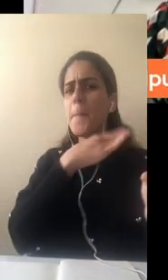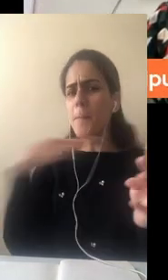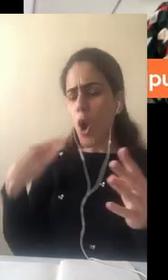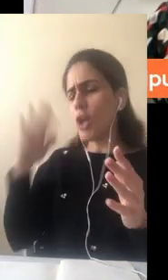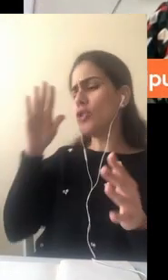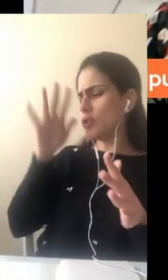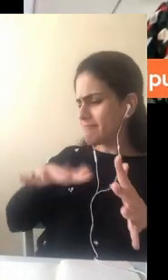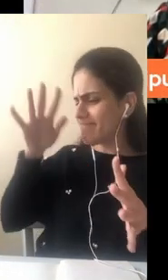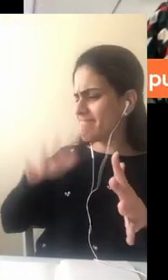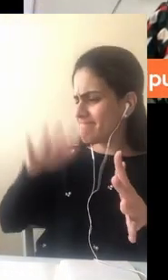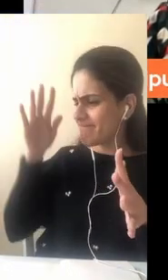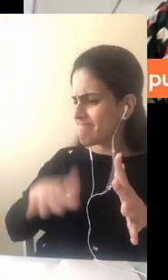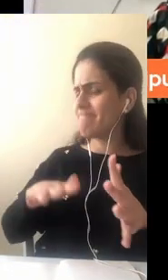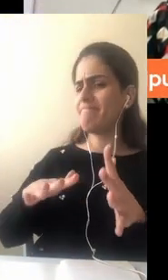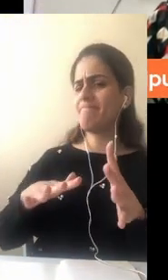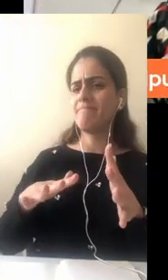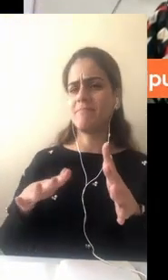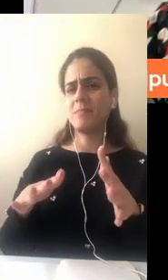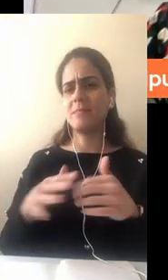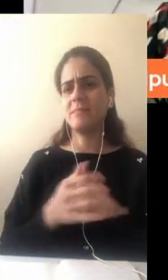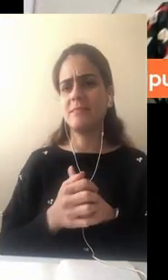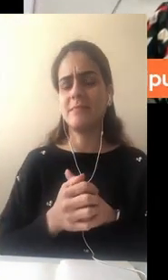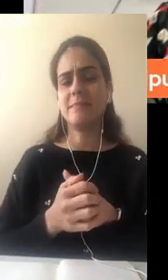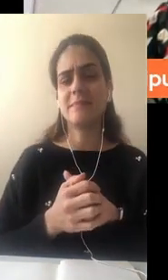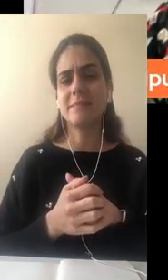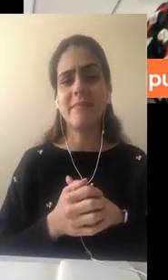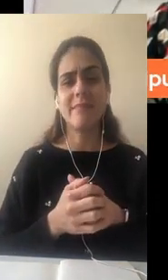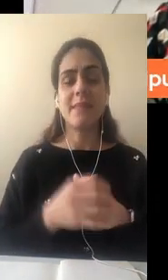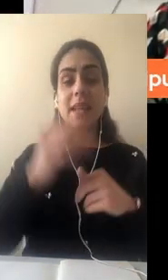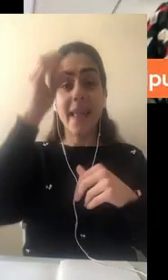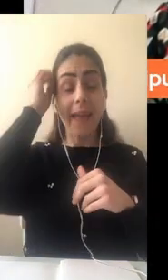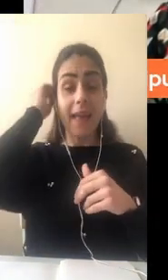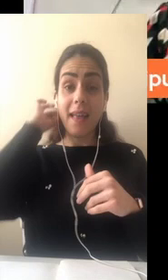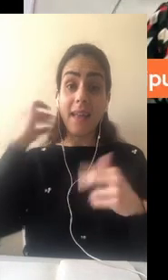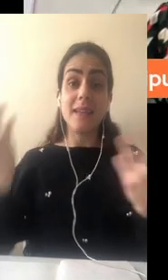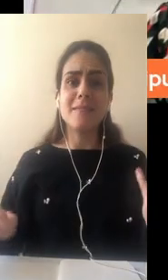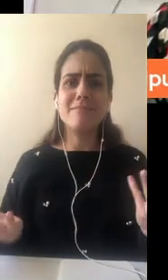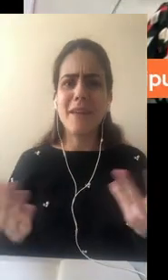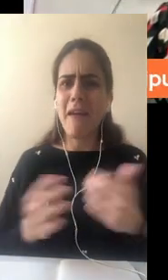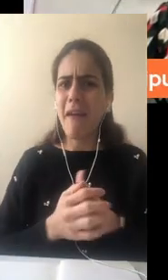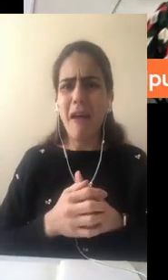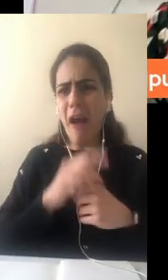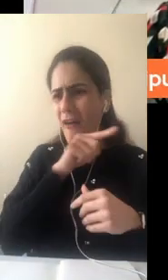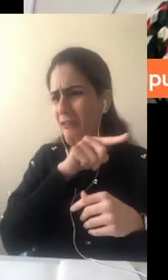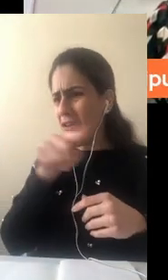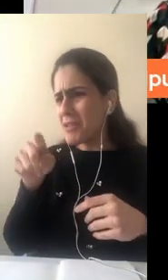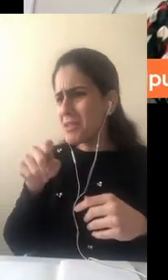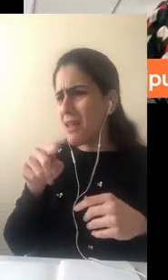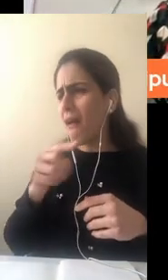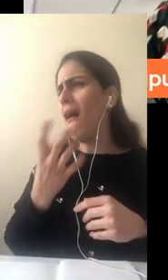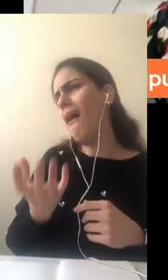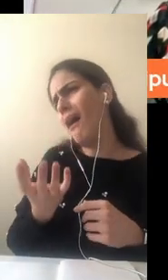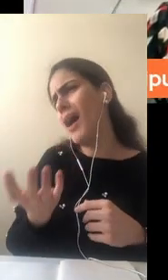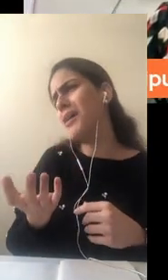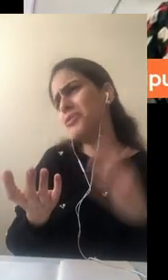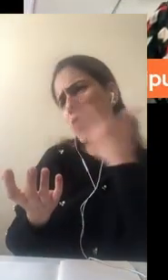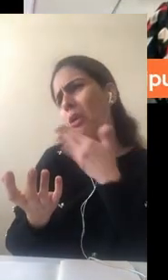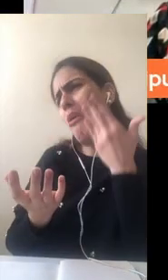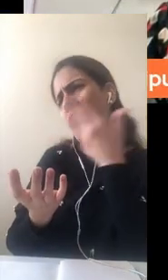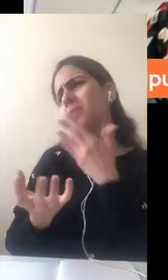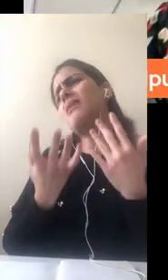boa. Quinto ponto, torna vocês mendigos. Mendigos de doce.